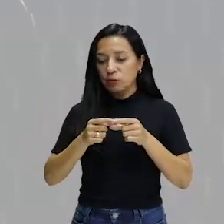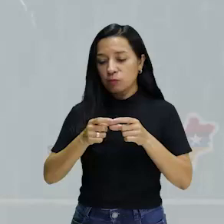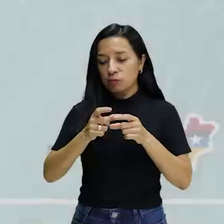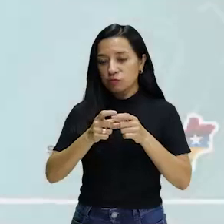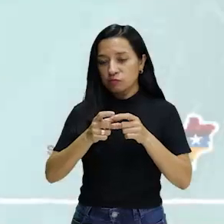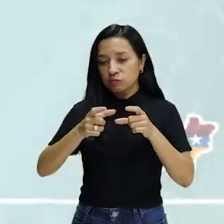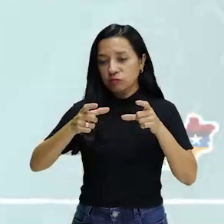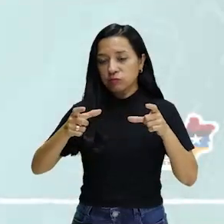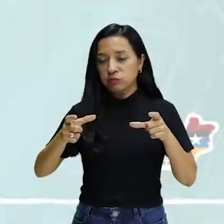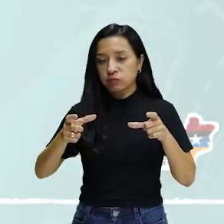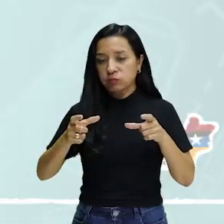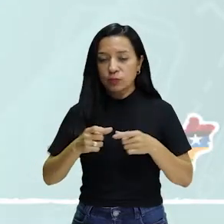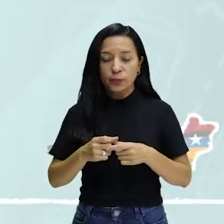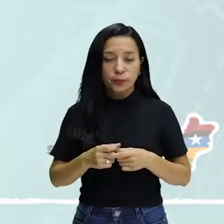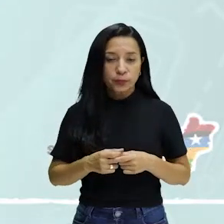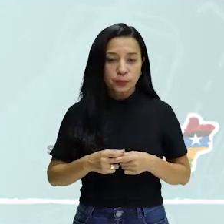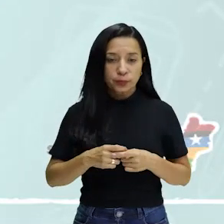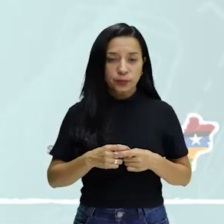imagem.